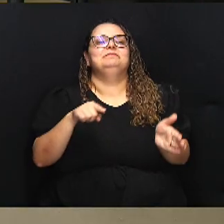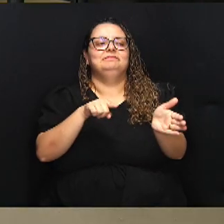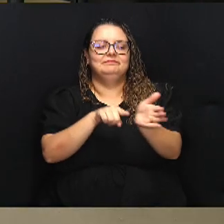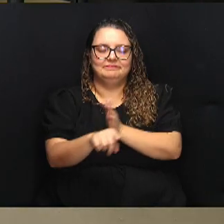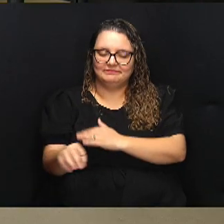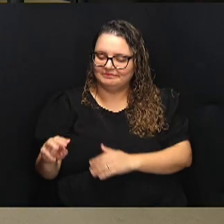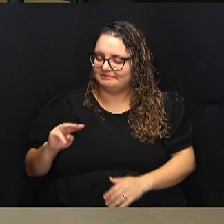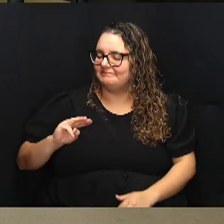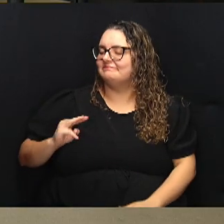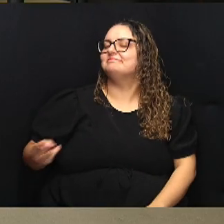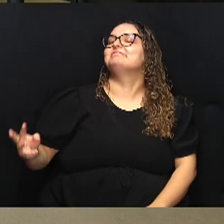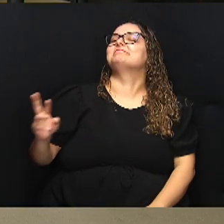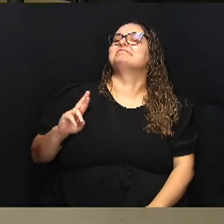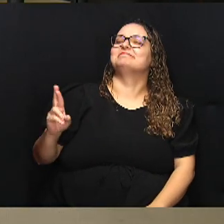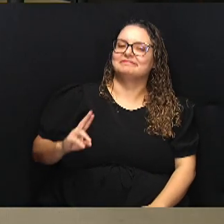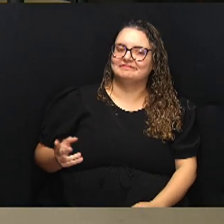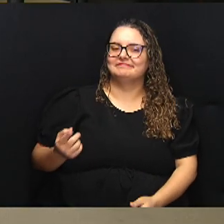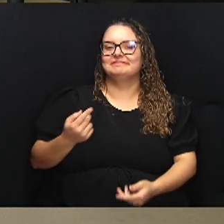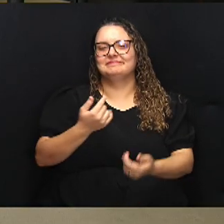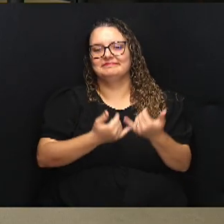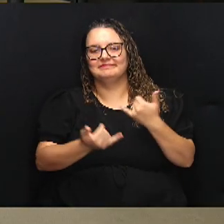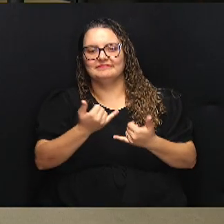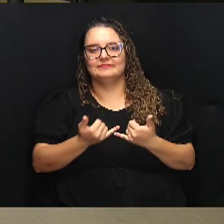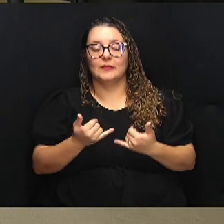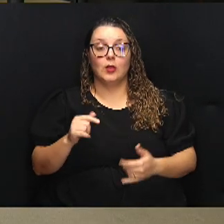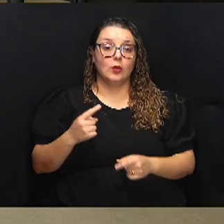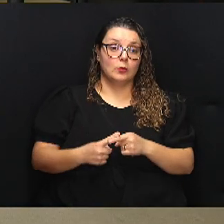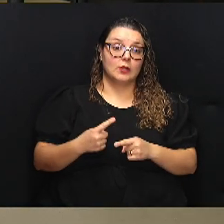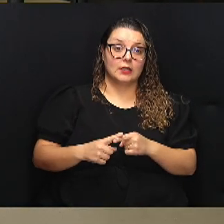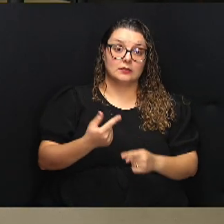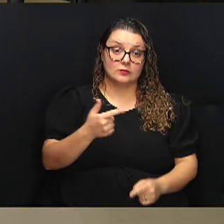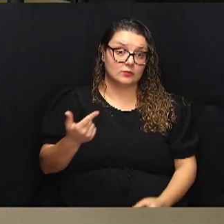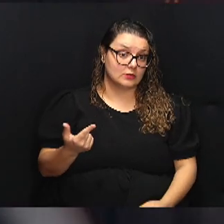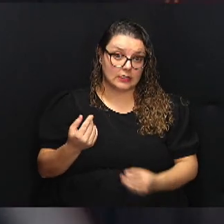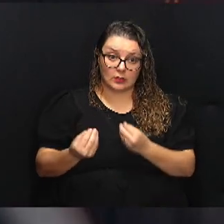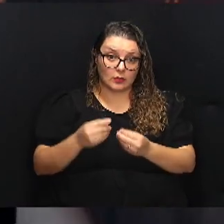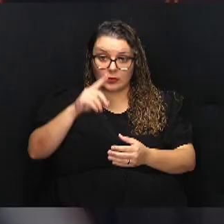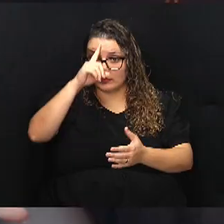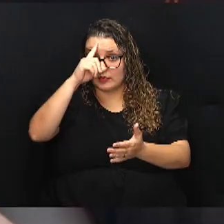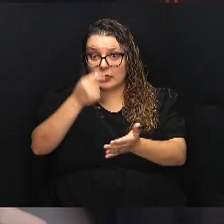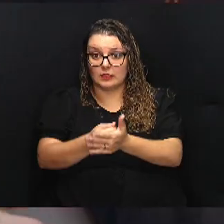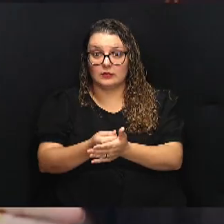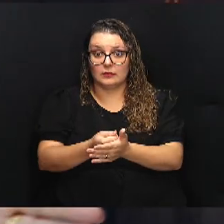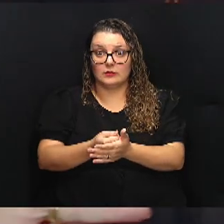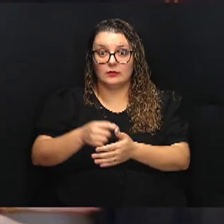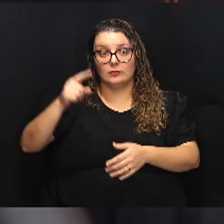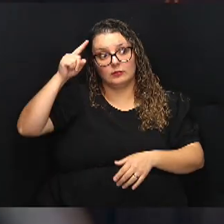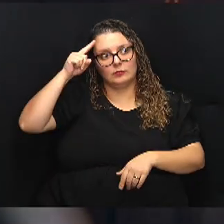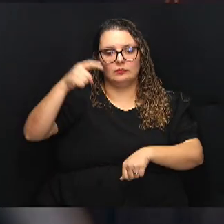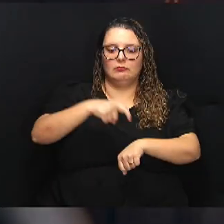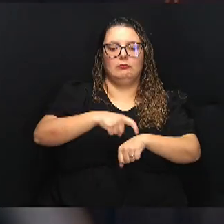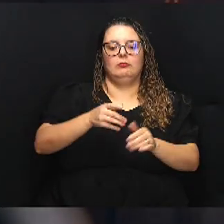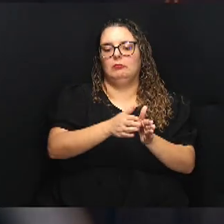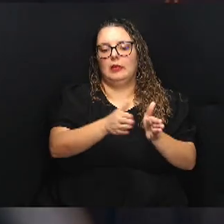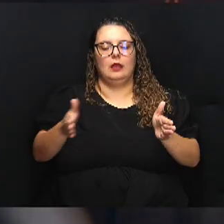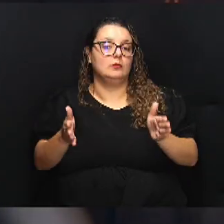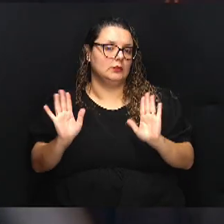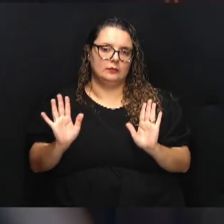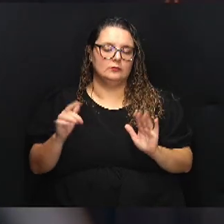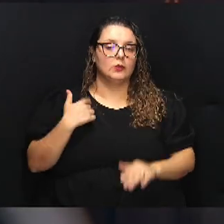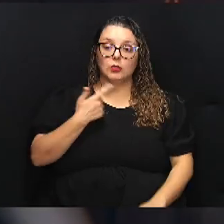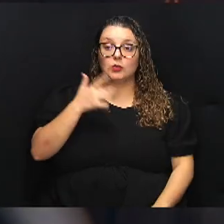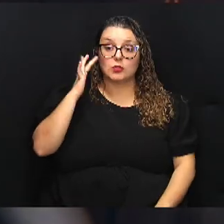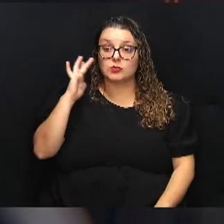E aí? Porque não tem, eu vou dizer que não tem como a gente definir uma data, né? Aham. A gente não